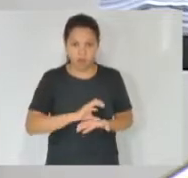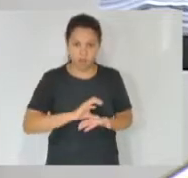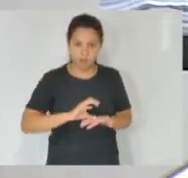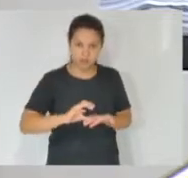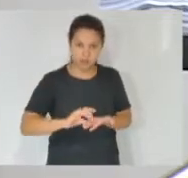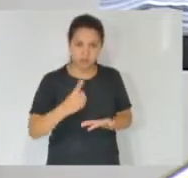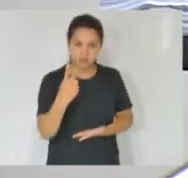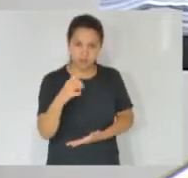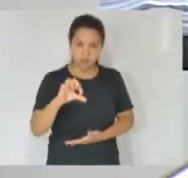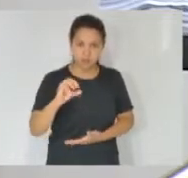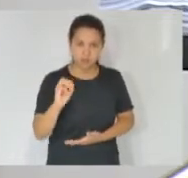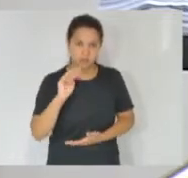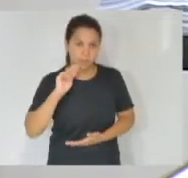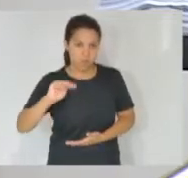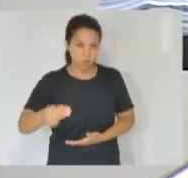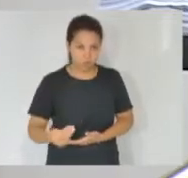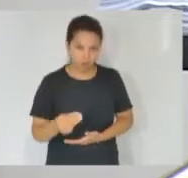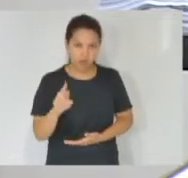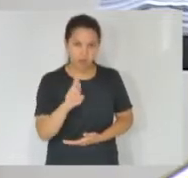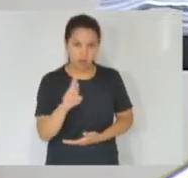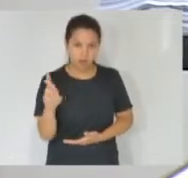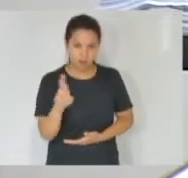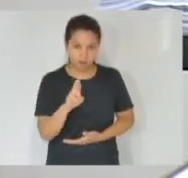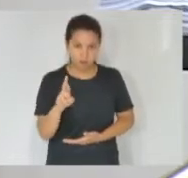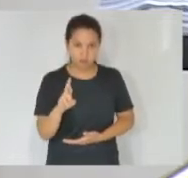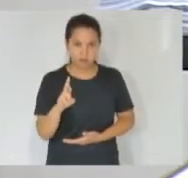para os hospitais filantrópicos de Santa Catarina.